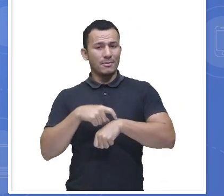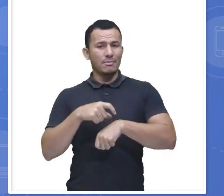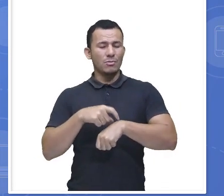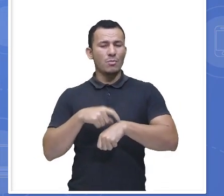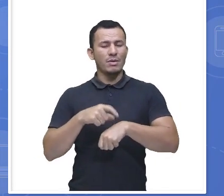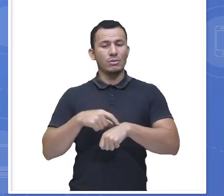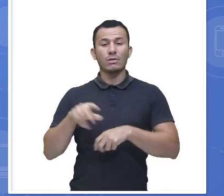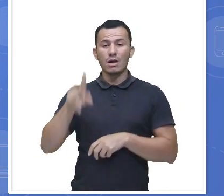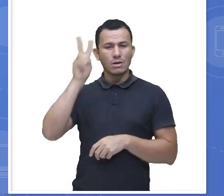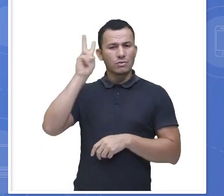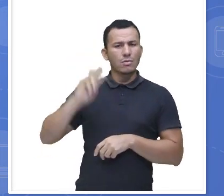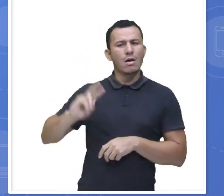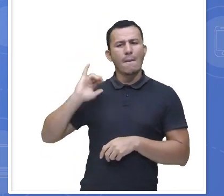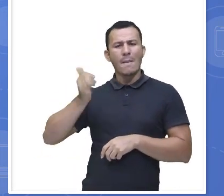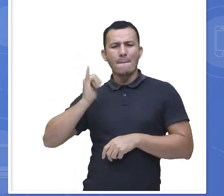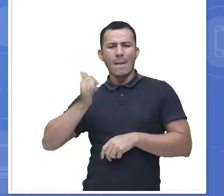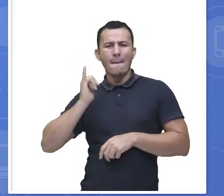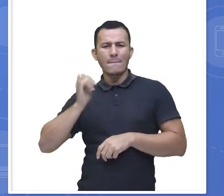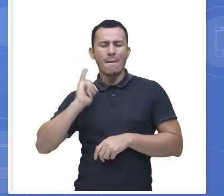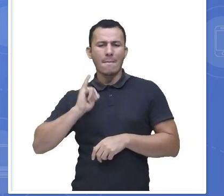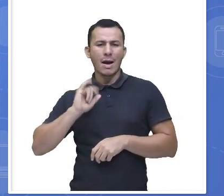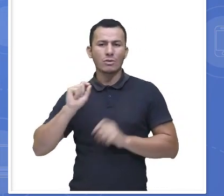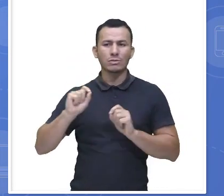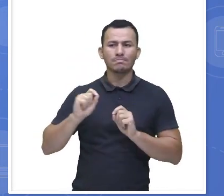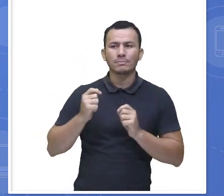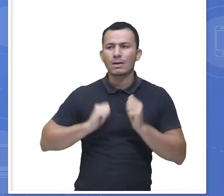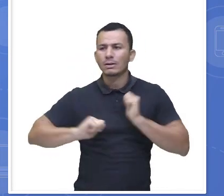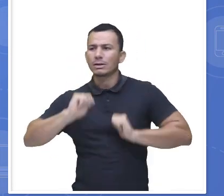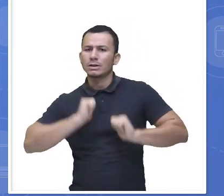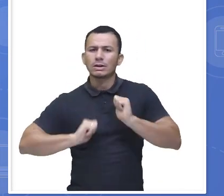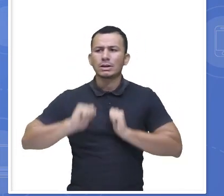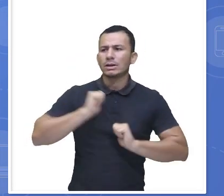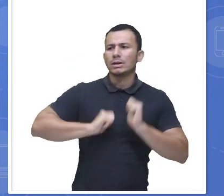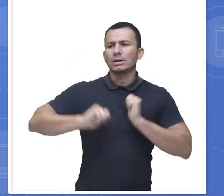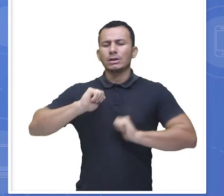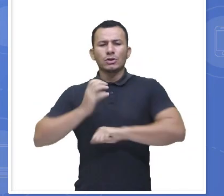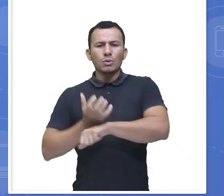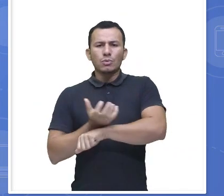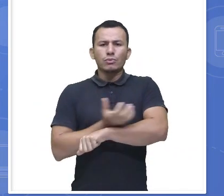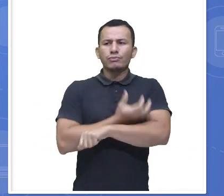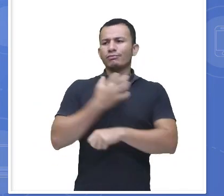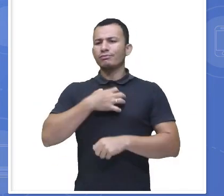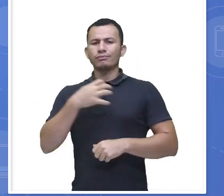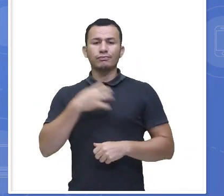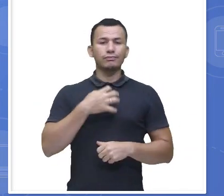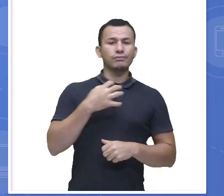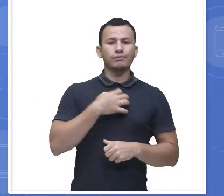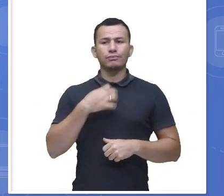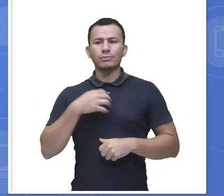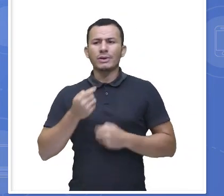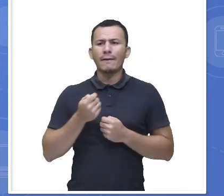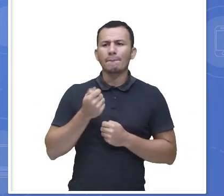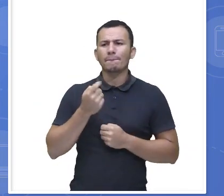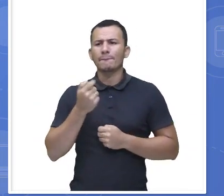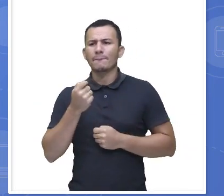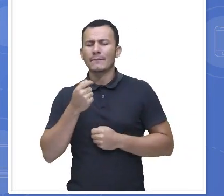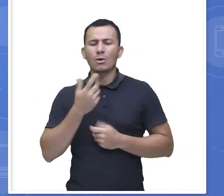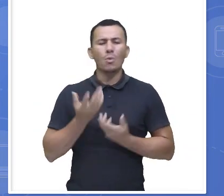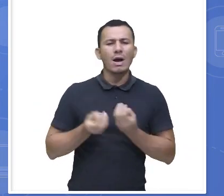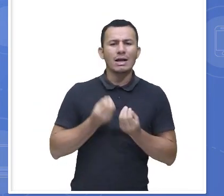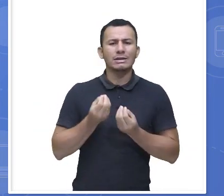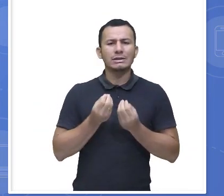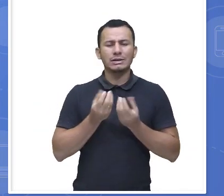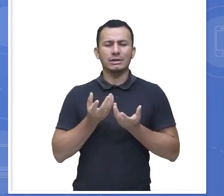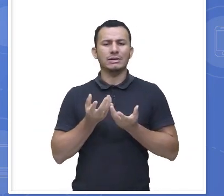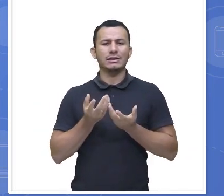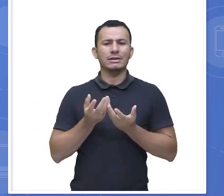da história de maior tensão, de maior intensidade da história, que você está quase com o coração nas